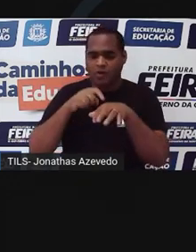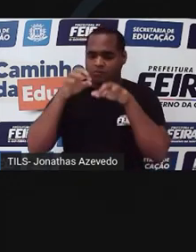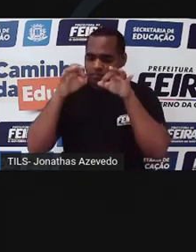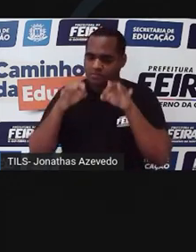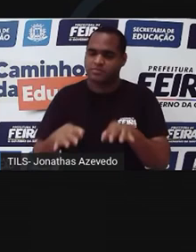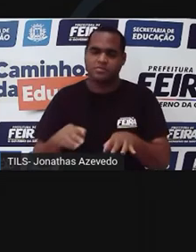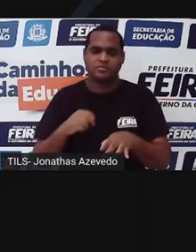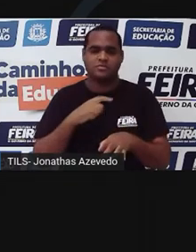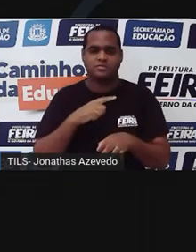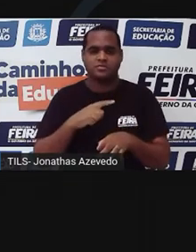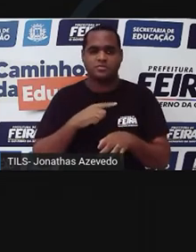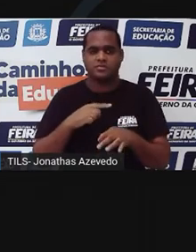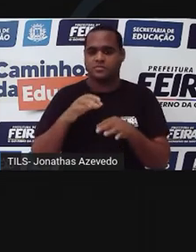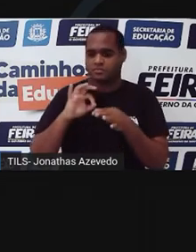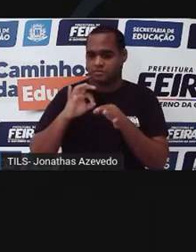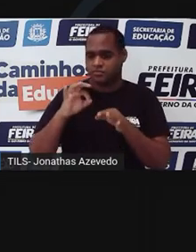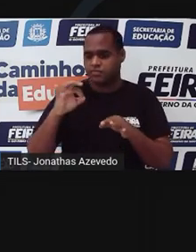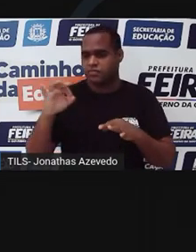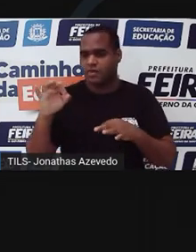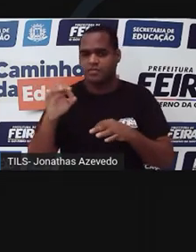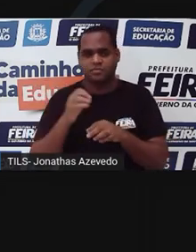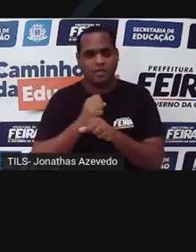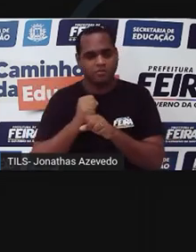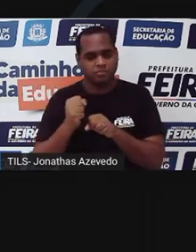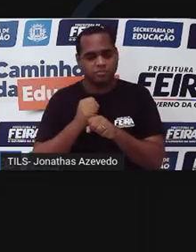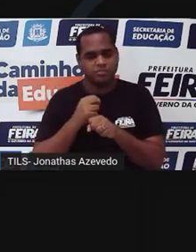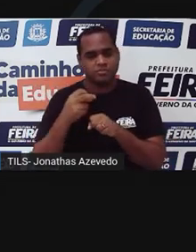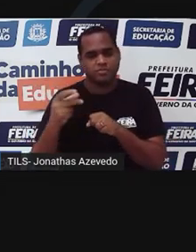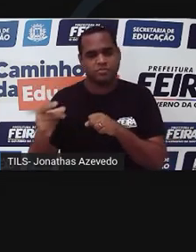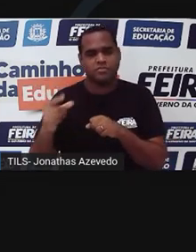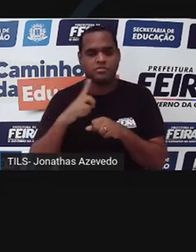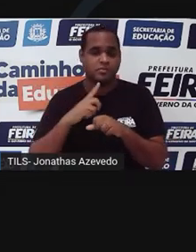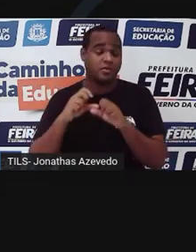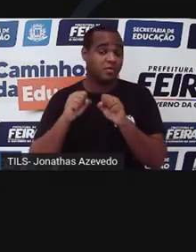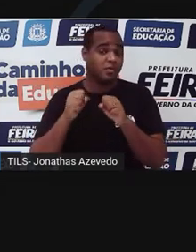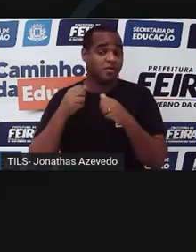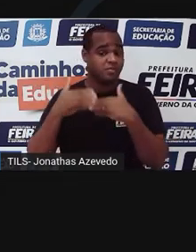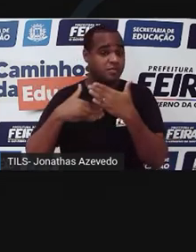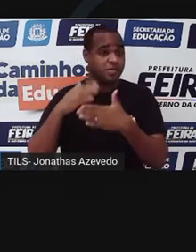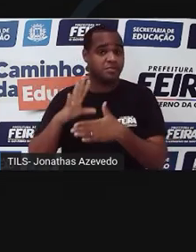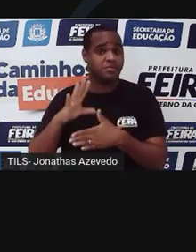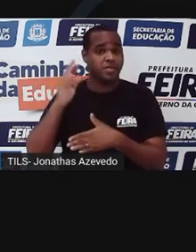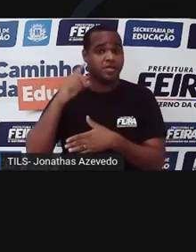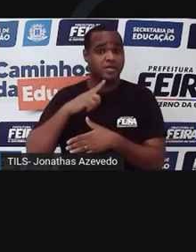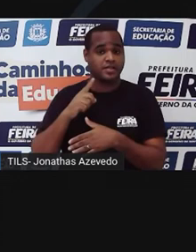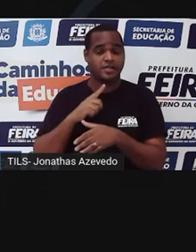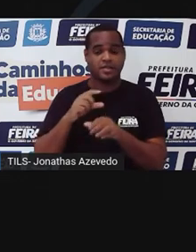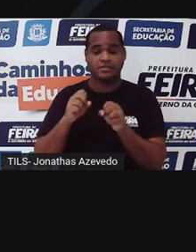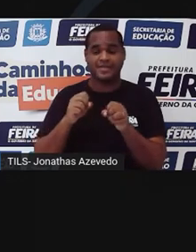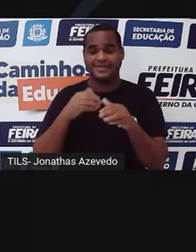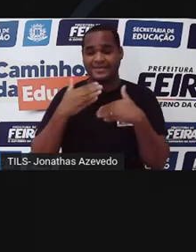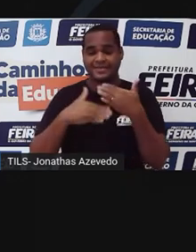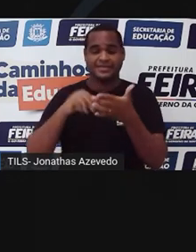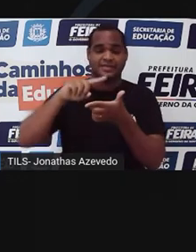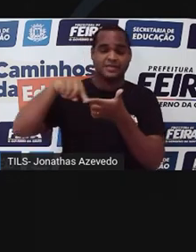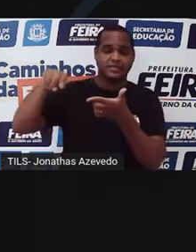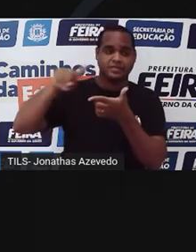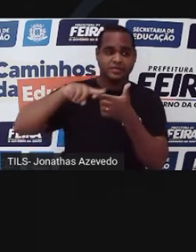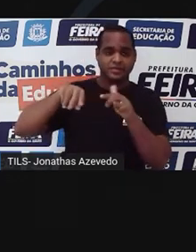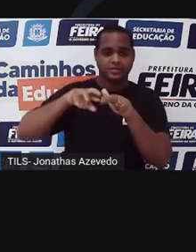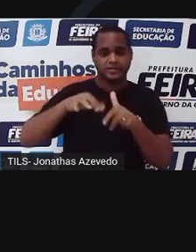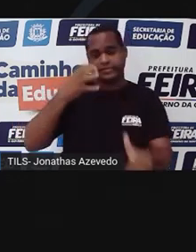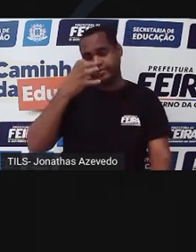Sims o períodos longos sobre o risco de prejudicar o tratamento e abre caminho para complicações